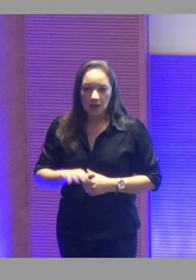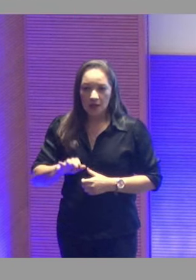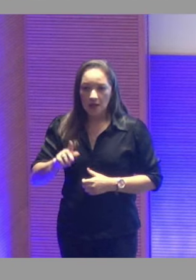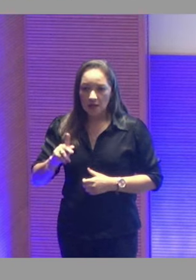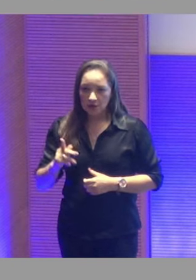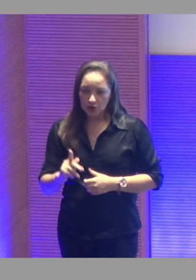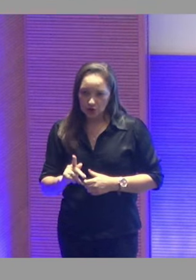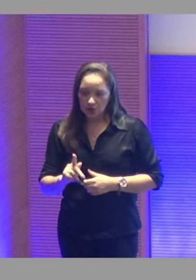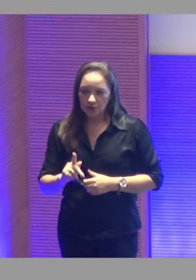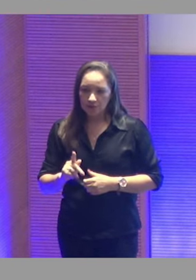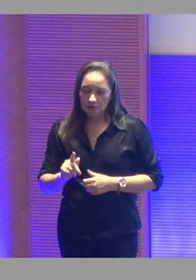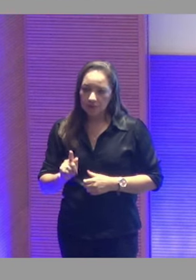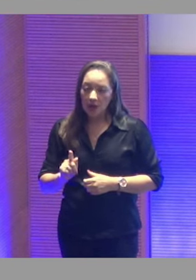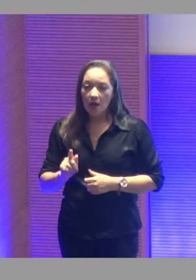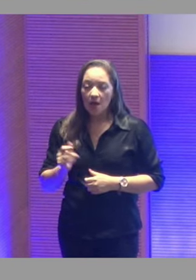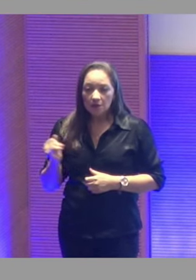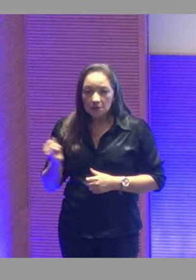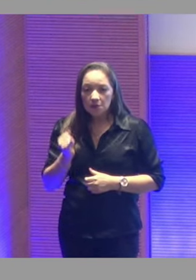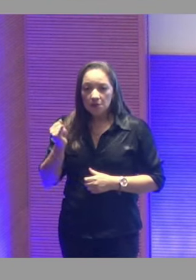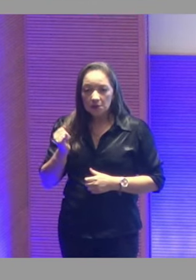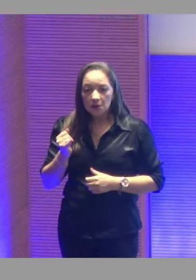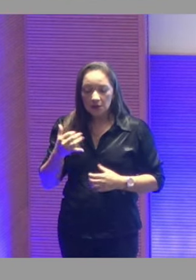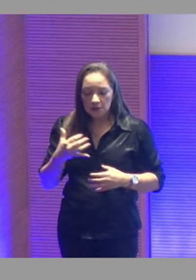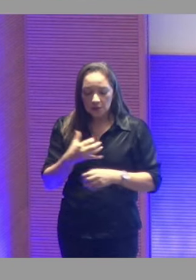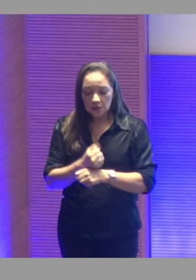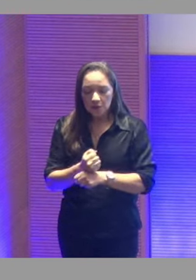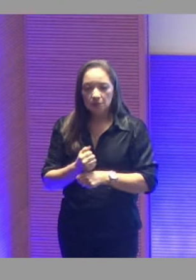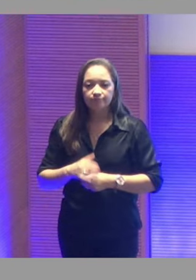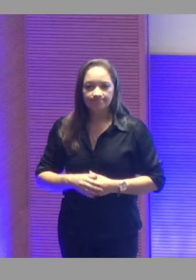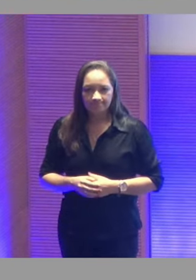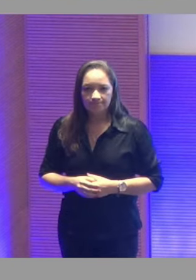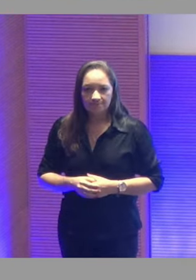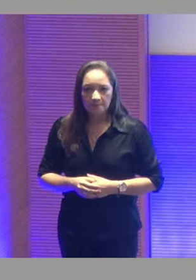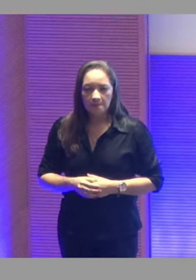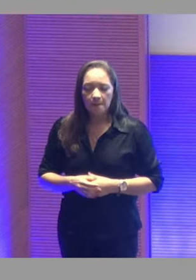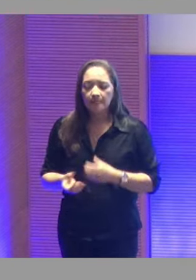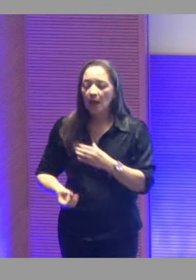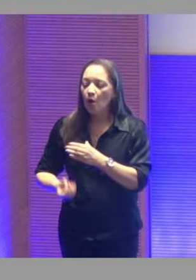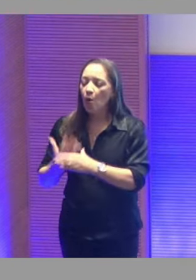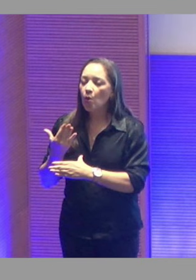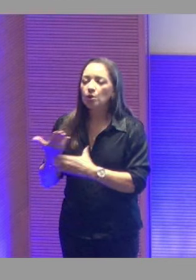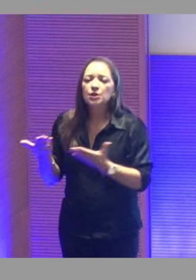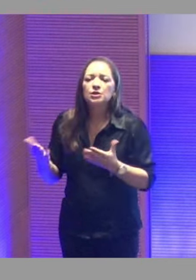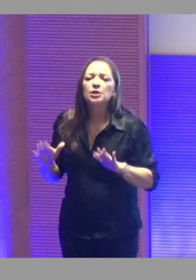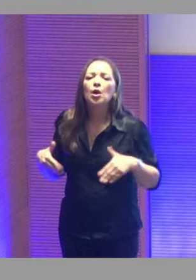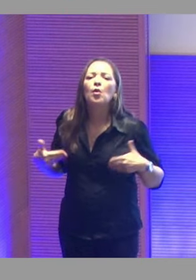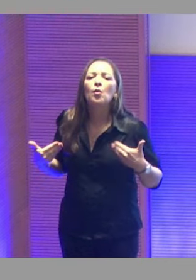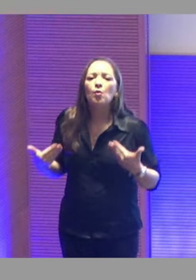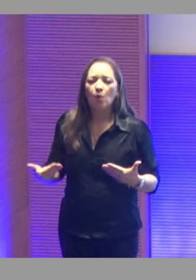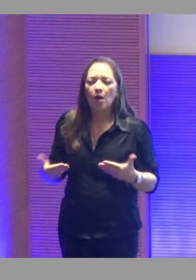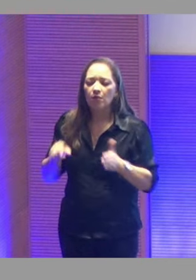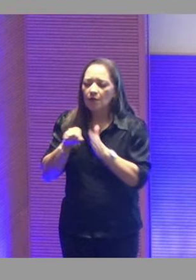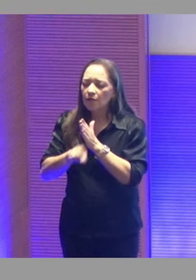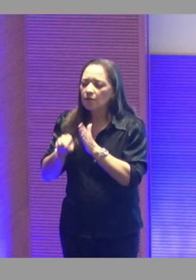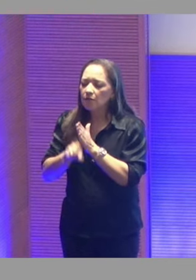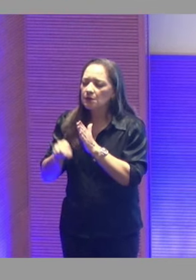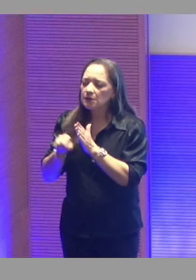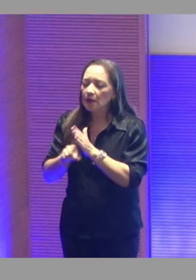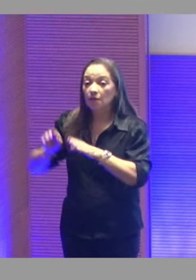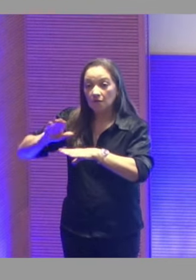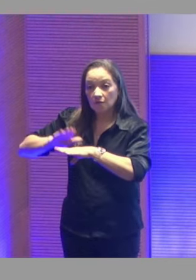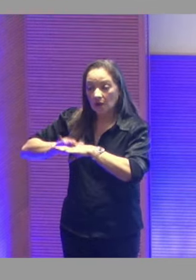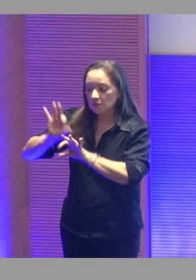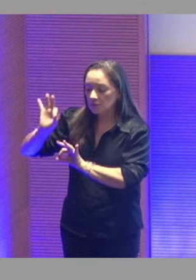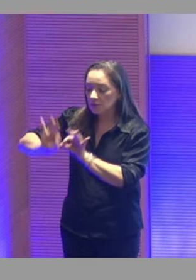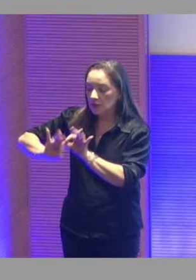número e uma outra pergunta que a gente sempre faz é qual é a origem da demanda para esse inventário ser elaborado a